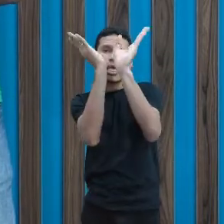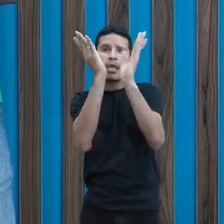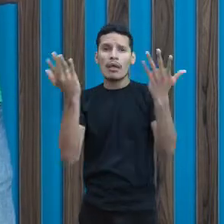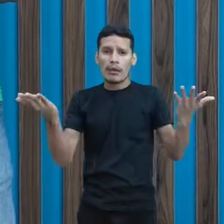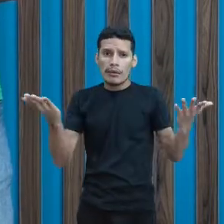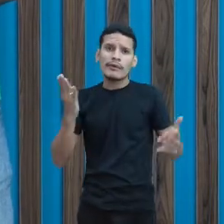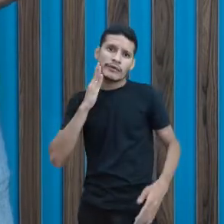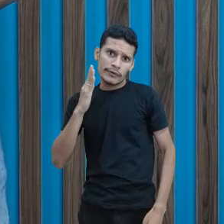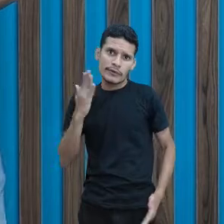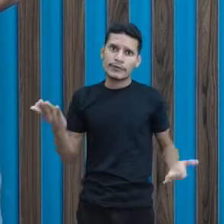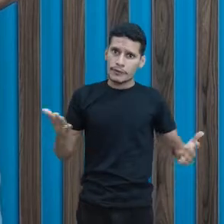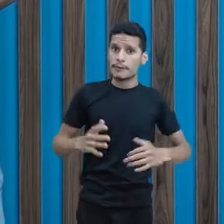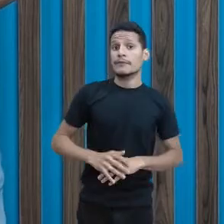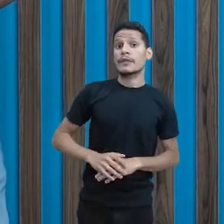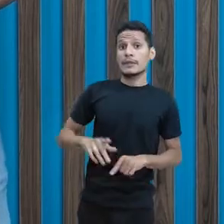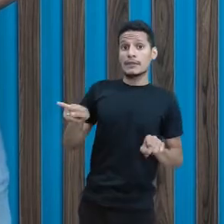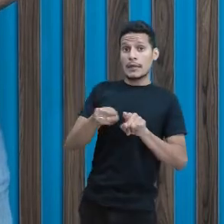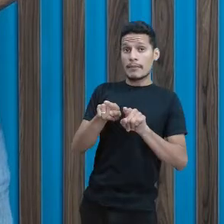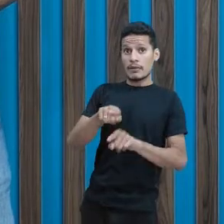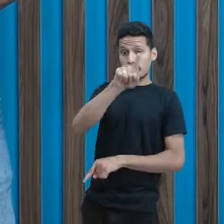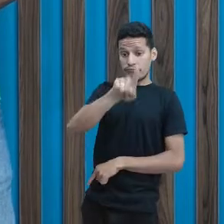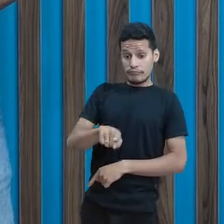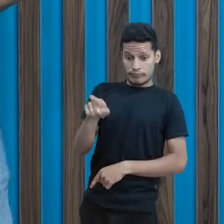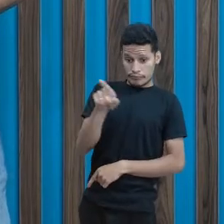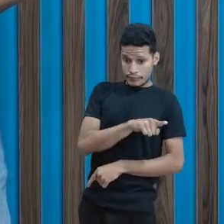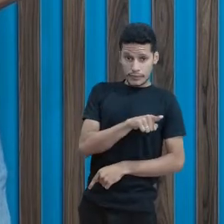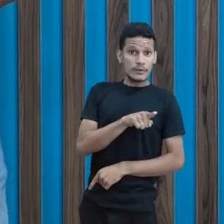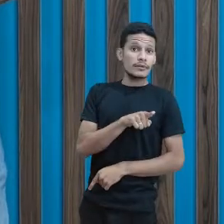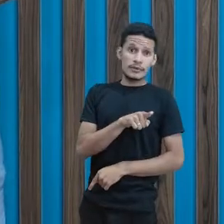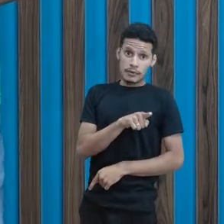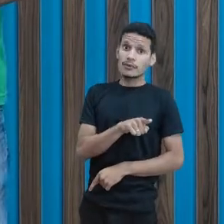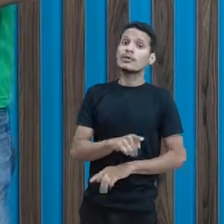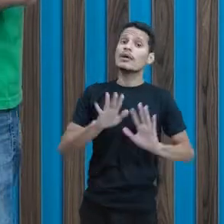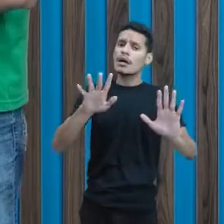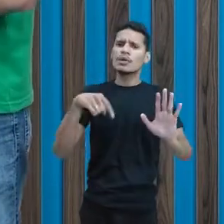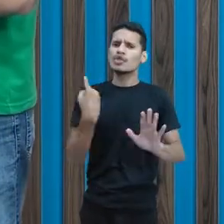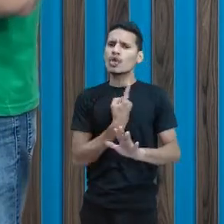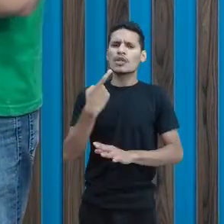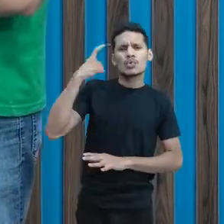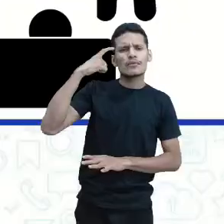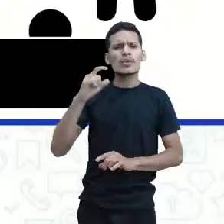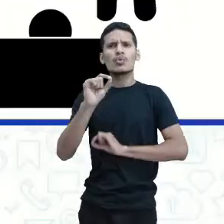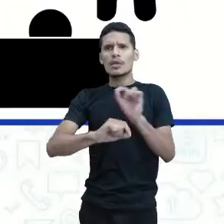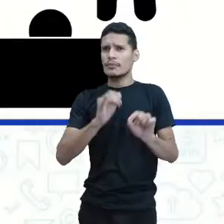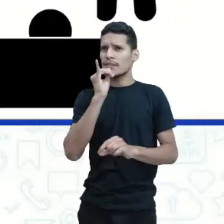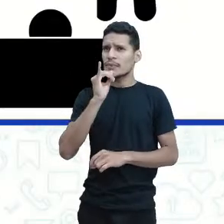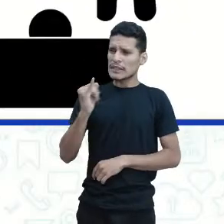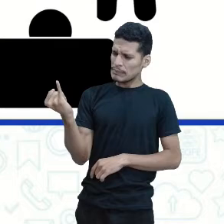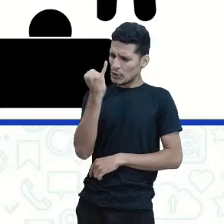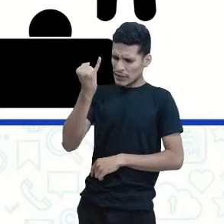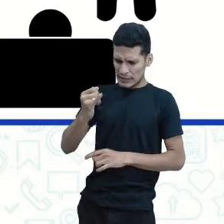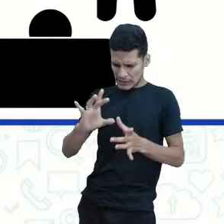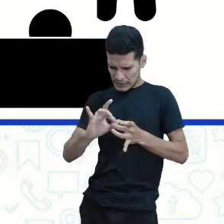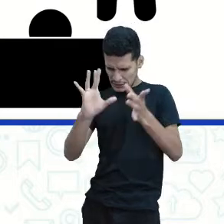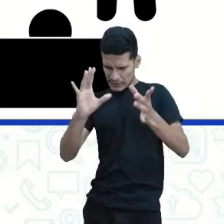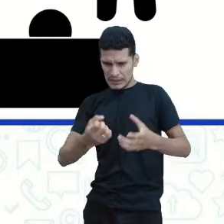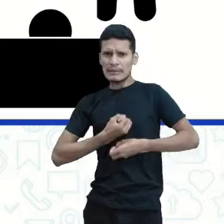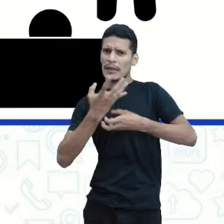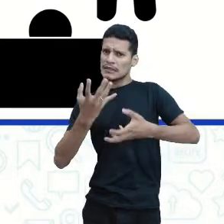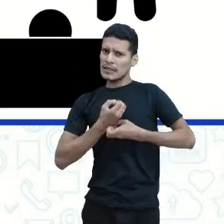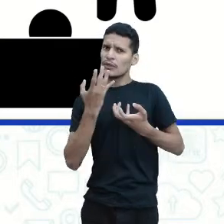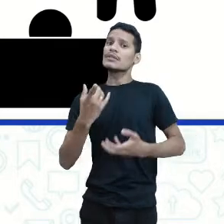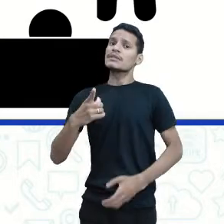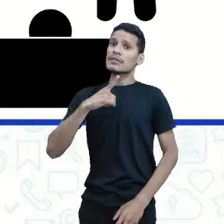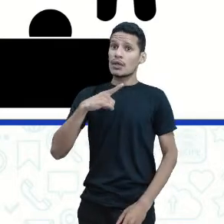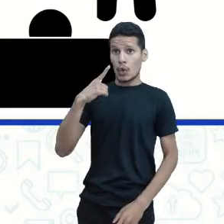E também na base da censura, tá? E aí a nossa questão aqui para vocês é a importância da liberdade de expressão. Você tem um